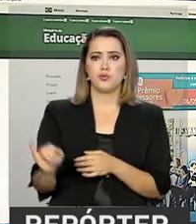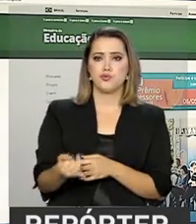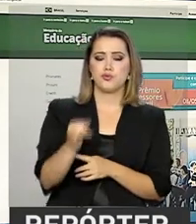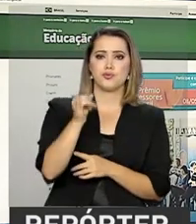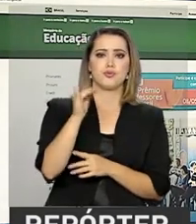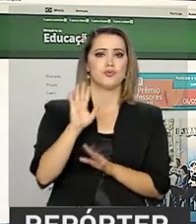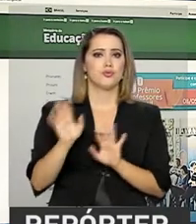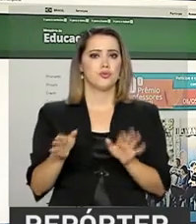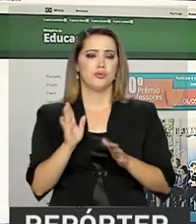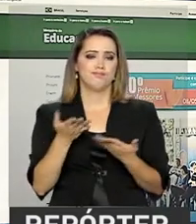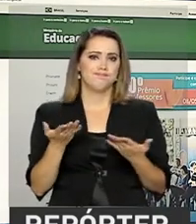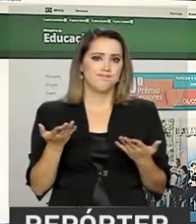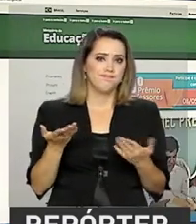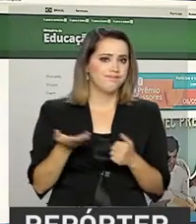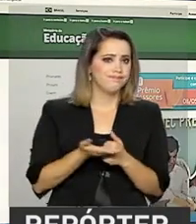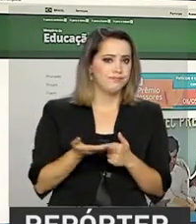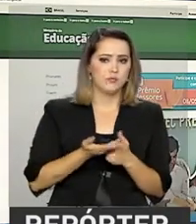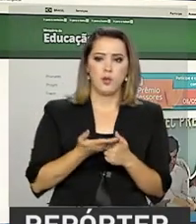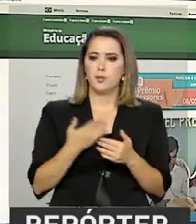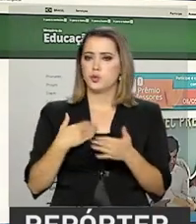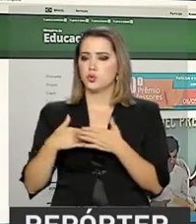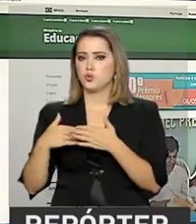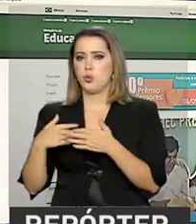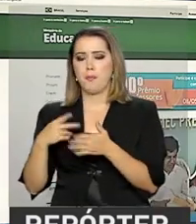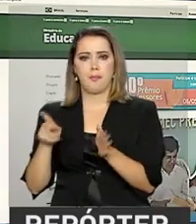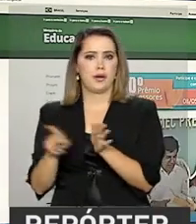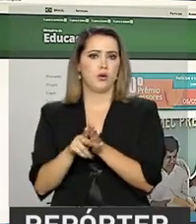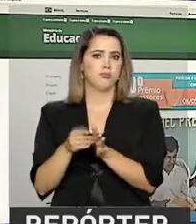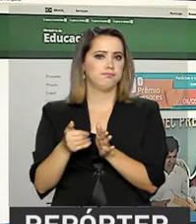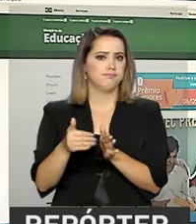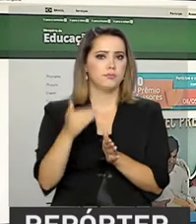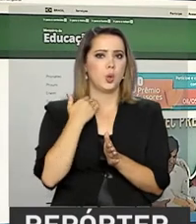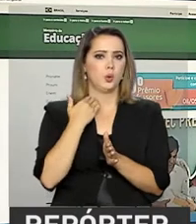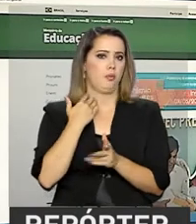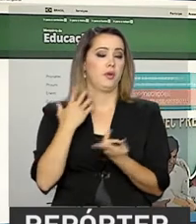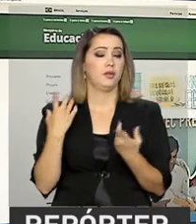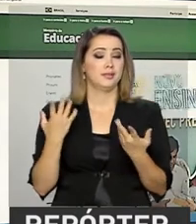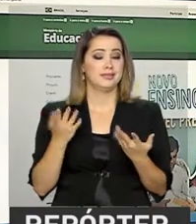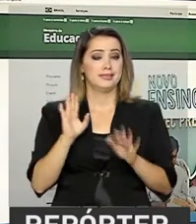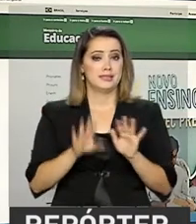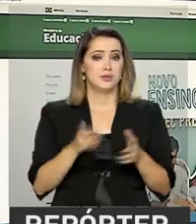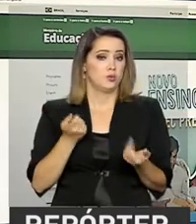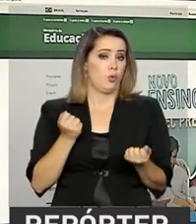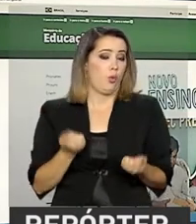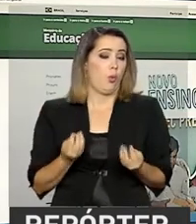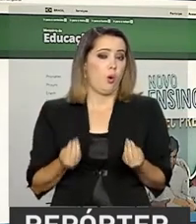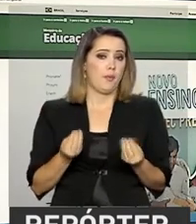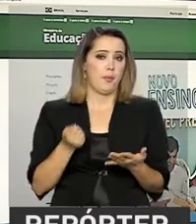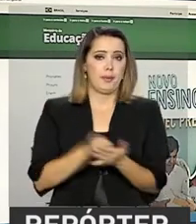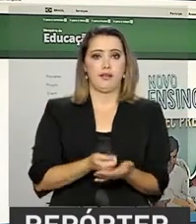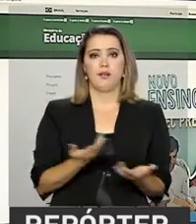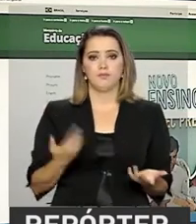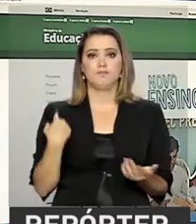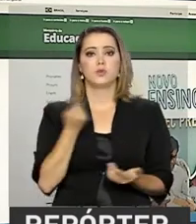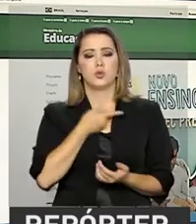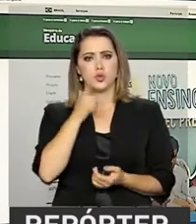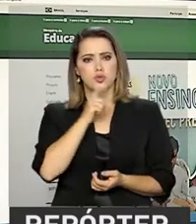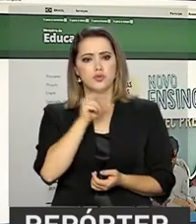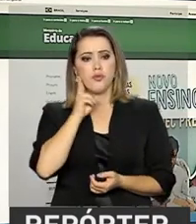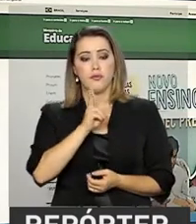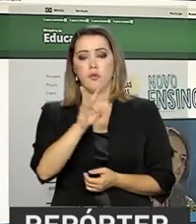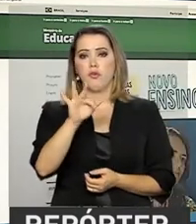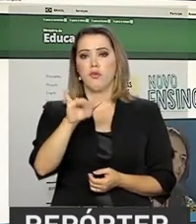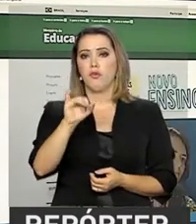de concorrência de mercado por mais condições às vezes que ele não teria condições de marcar é por isso que a gente considera o